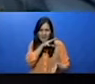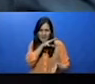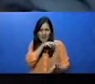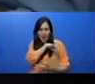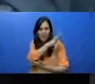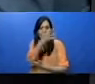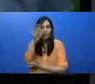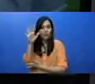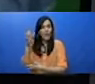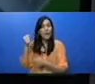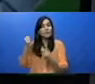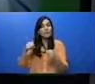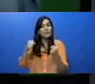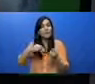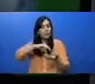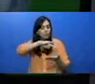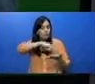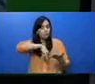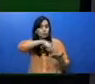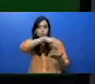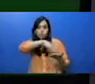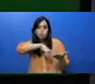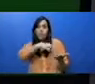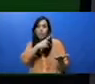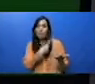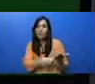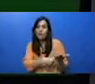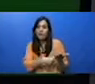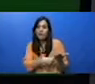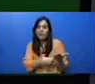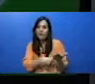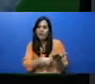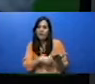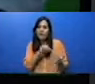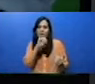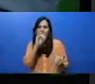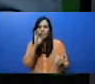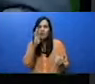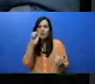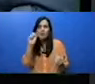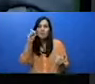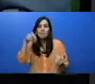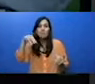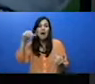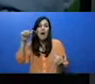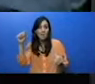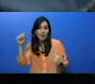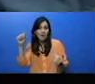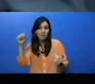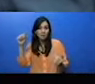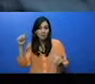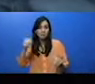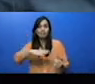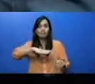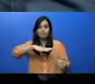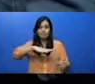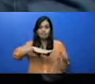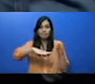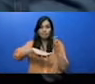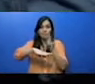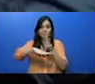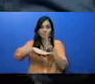silvestre, precisa de ter uma autorização do IBAMA, tá? Que é o Instituto Brasileiro do